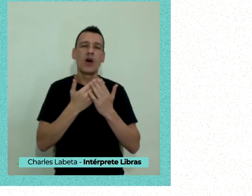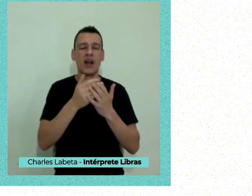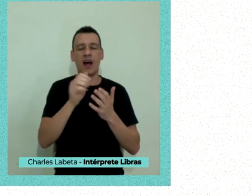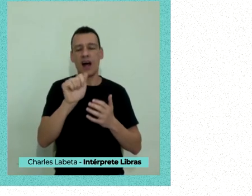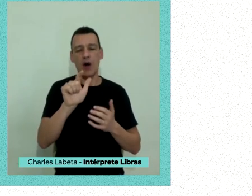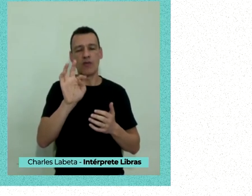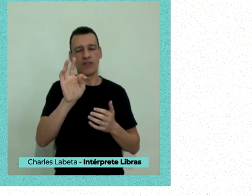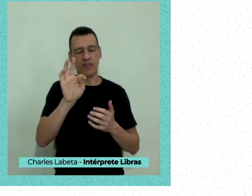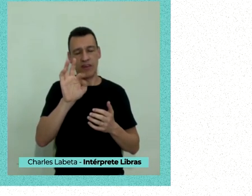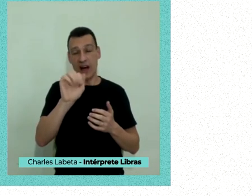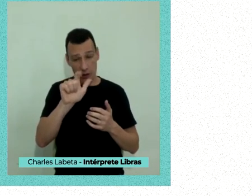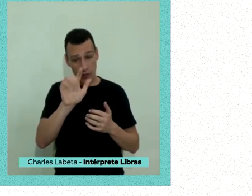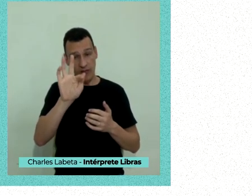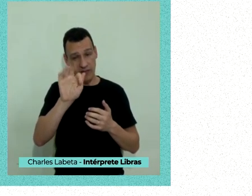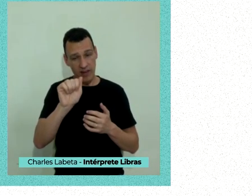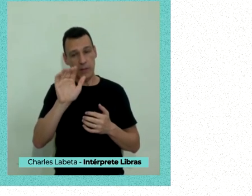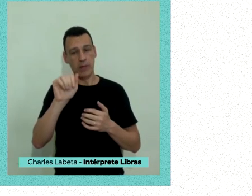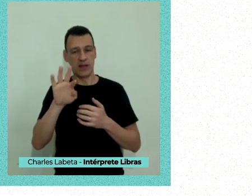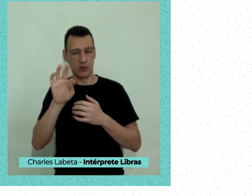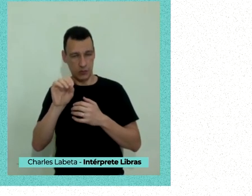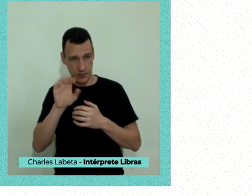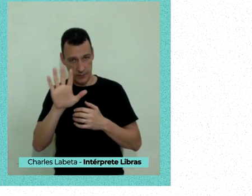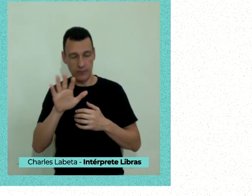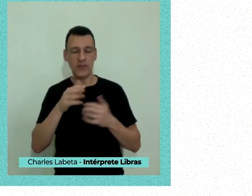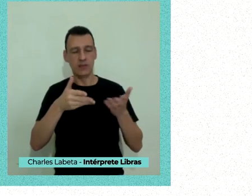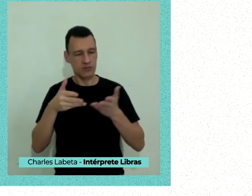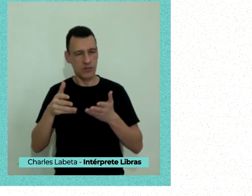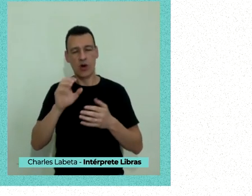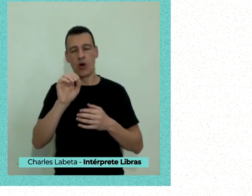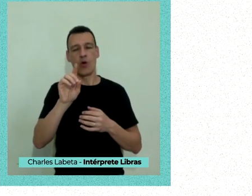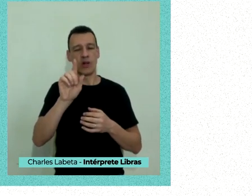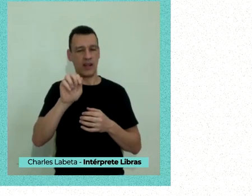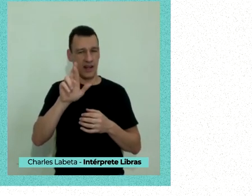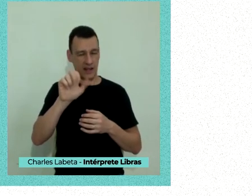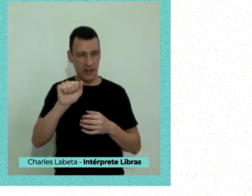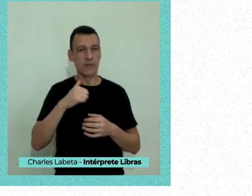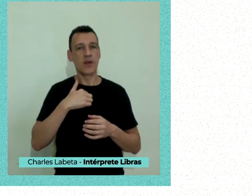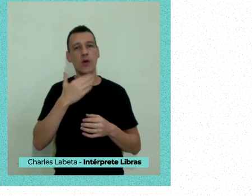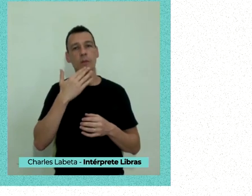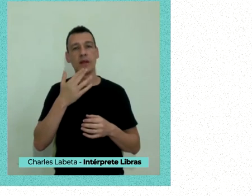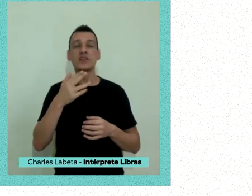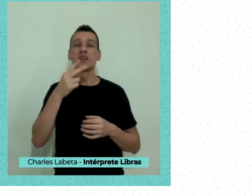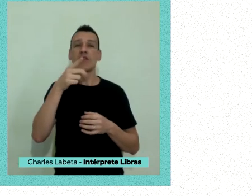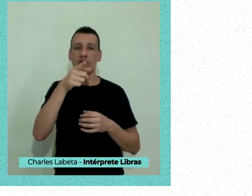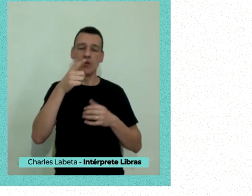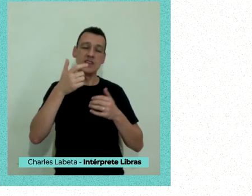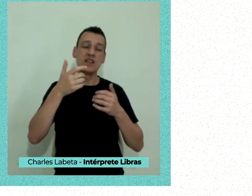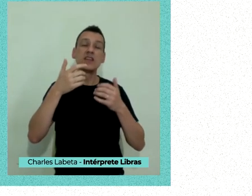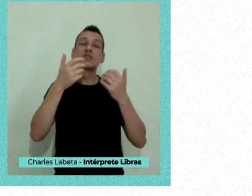Seja bem-vinda, Odara. Vou pedir para você fazer a sua audiodescrição.